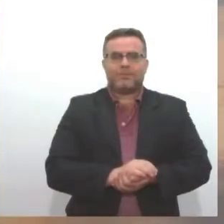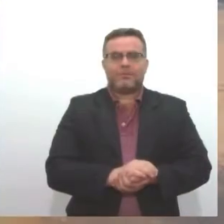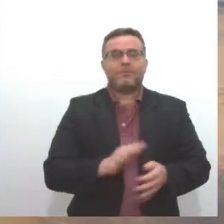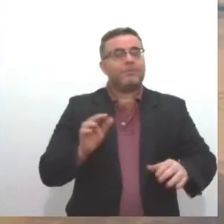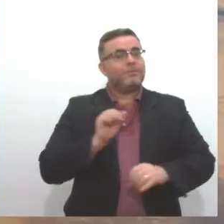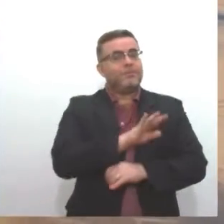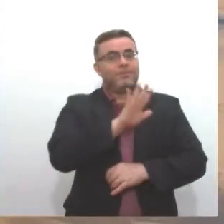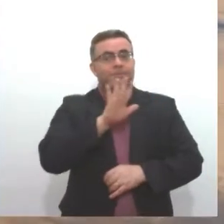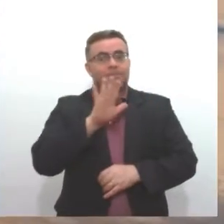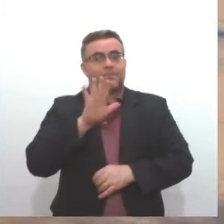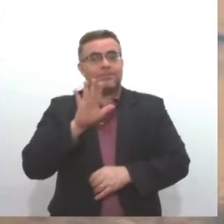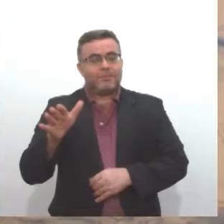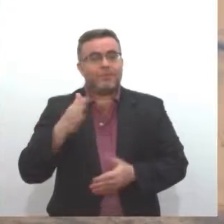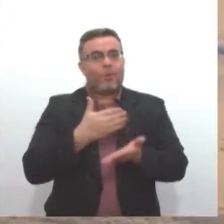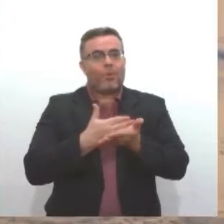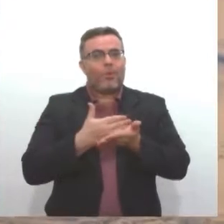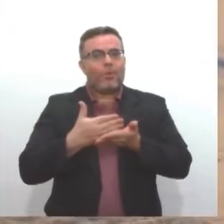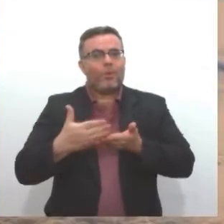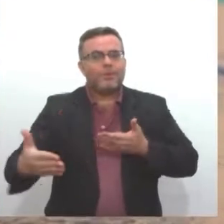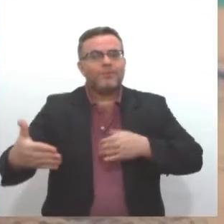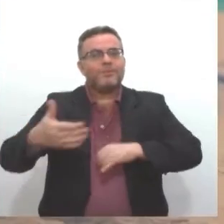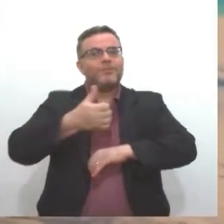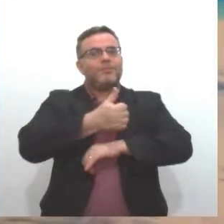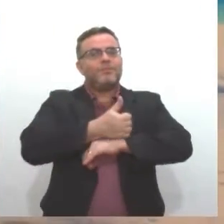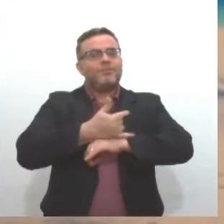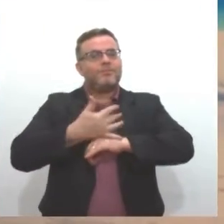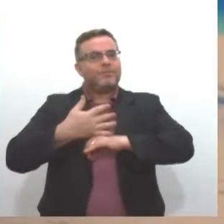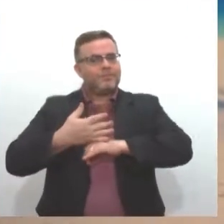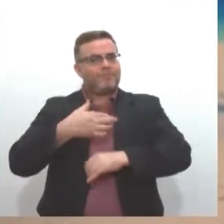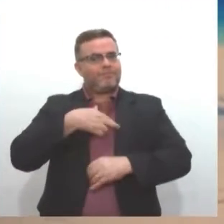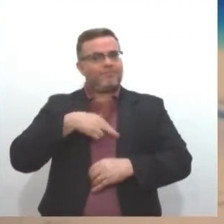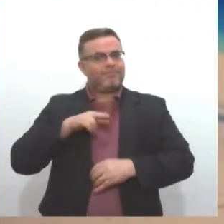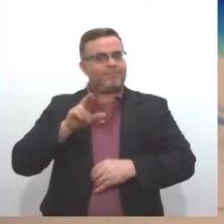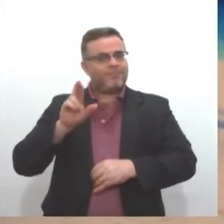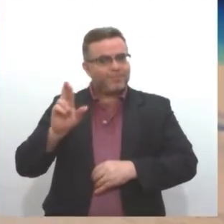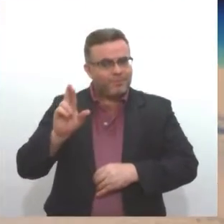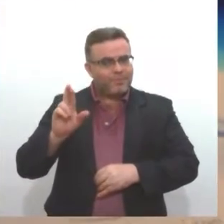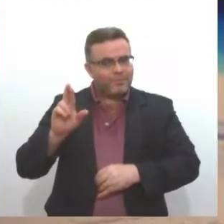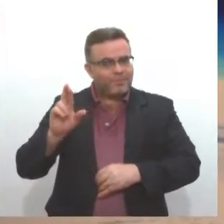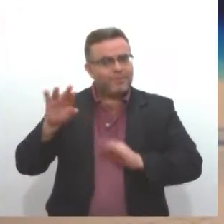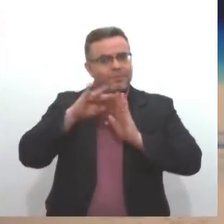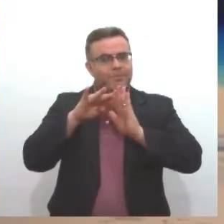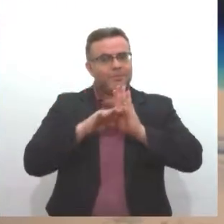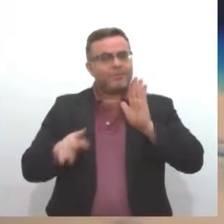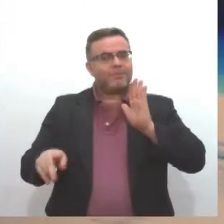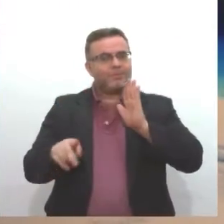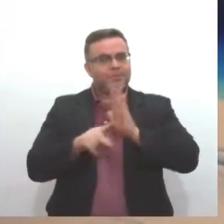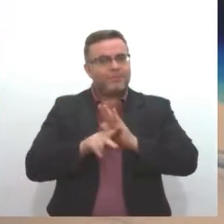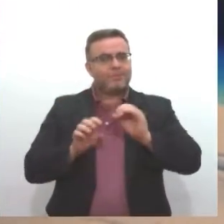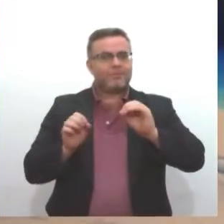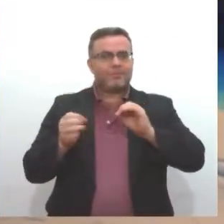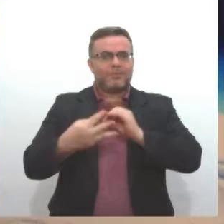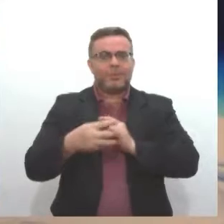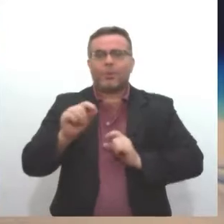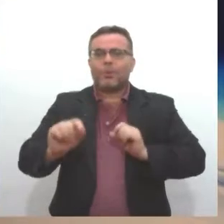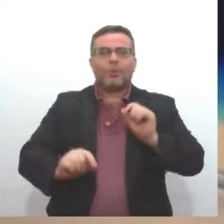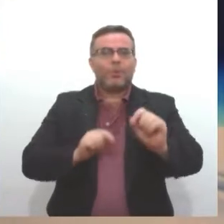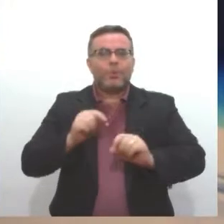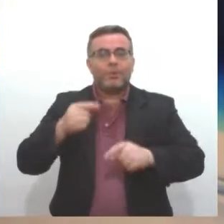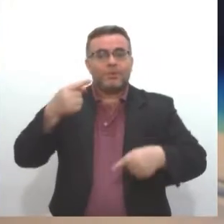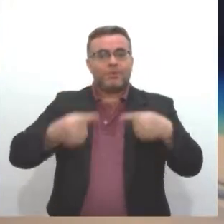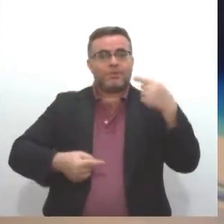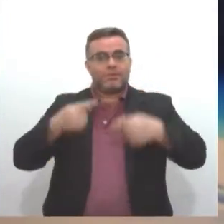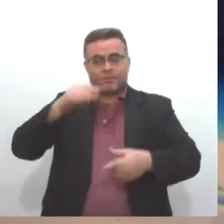Olá, está começando Temporada de Fé, um programa da TV Alese que vai discutir a fé,